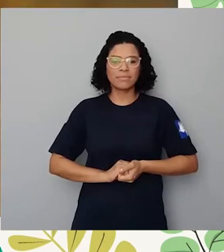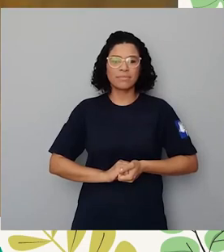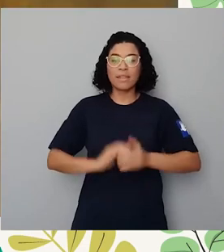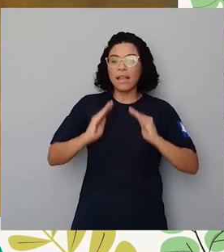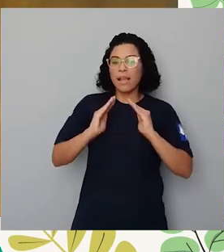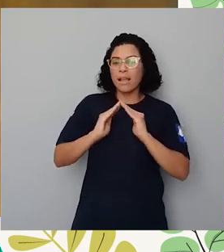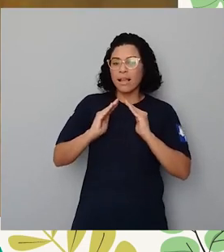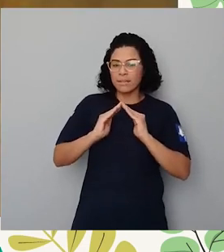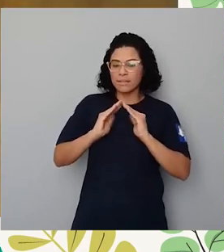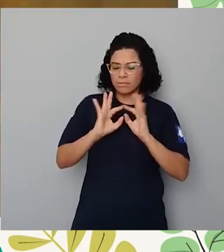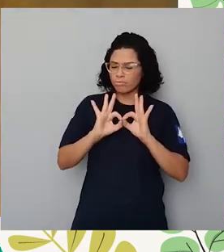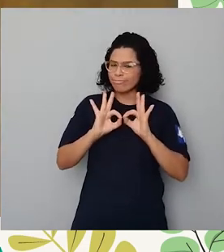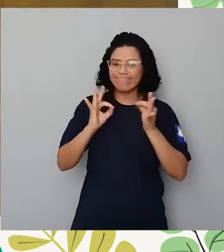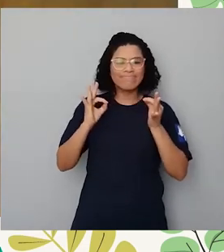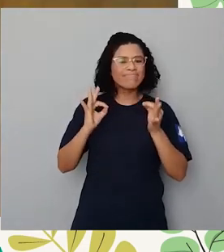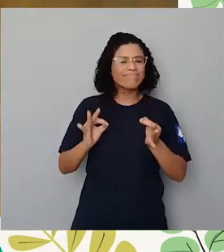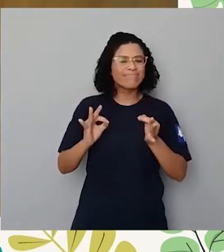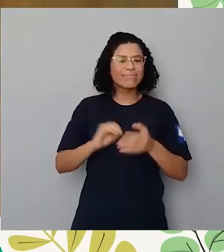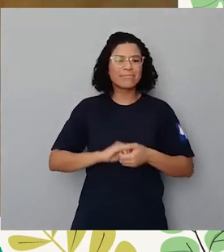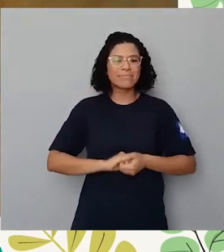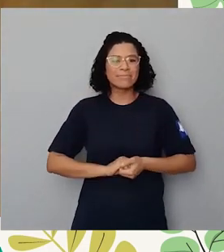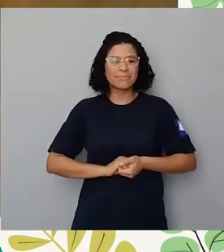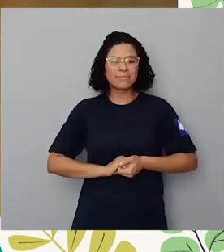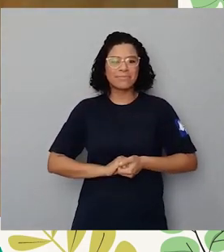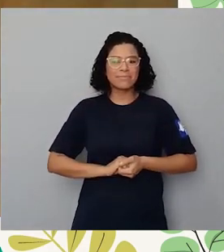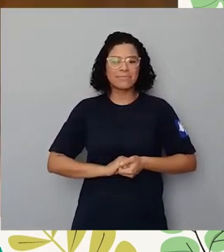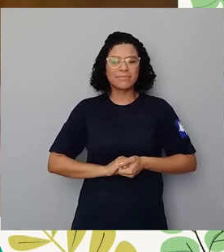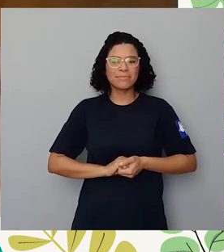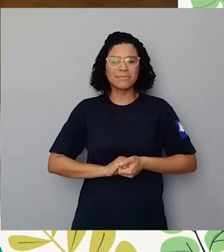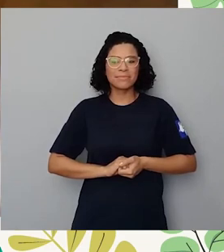Para fazer uma casinha bem simples.